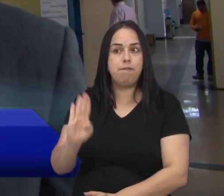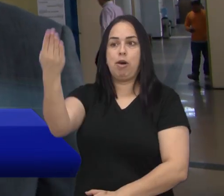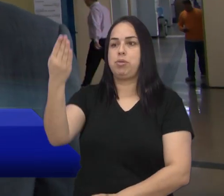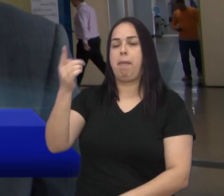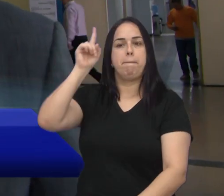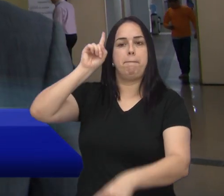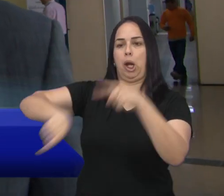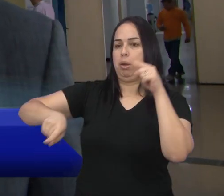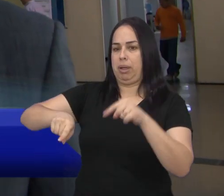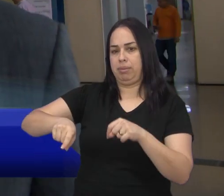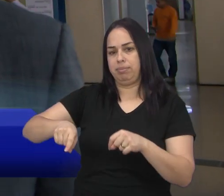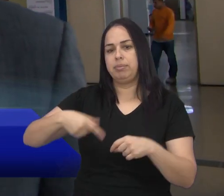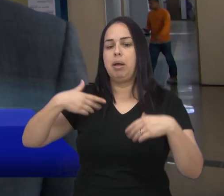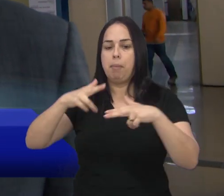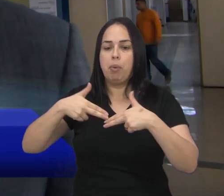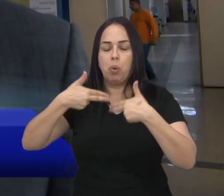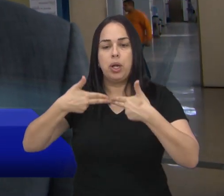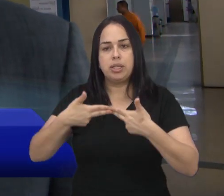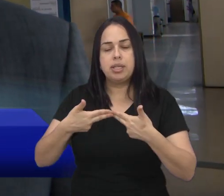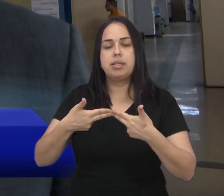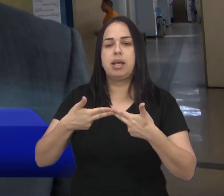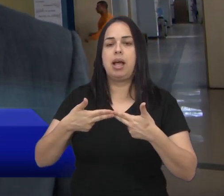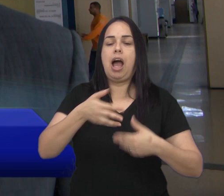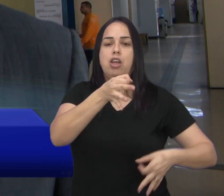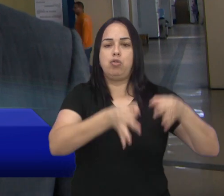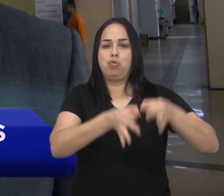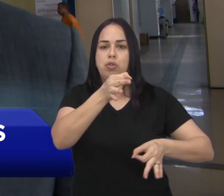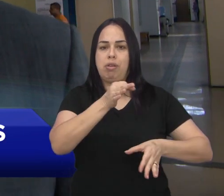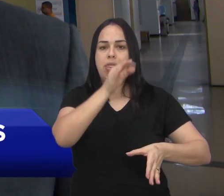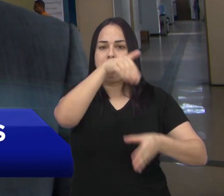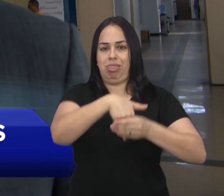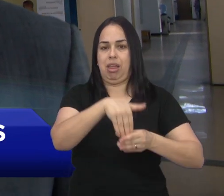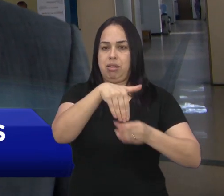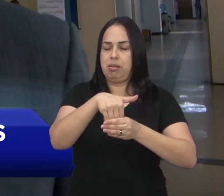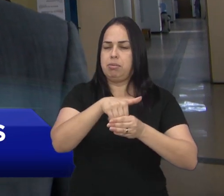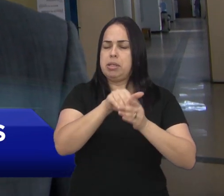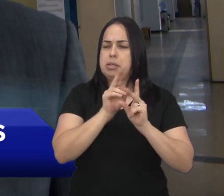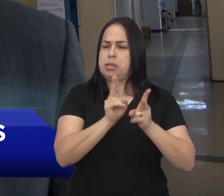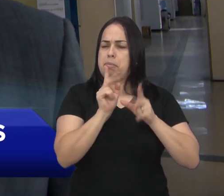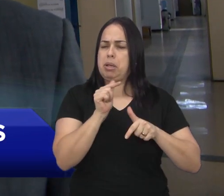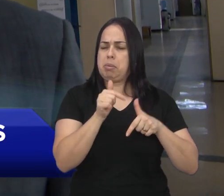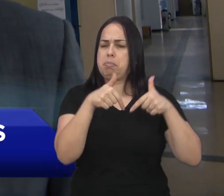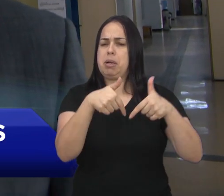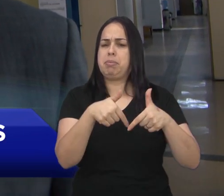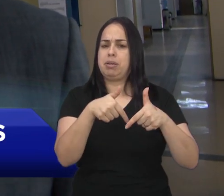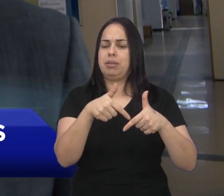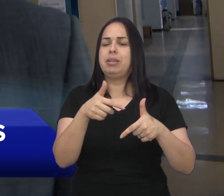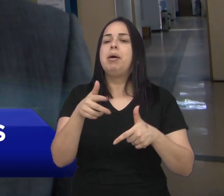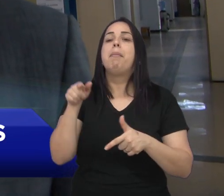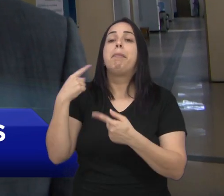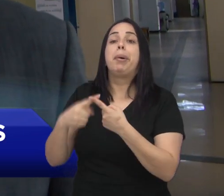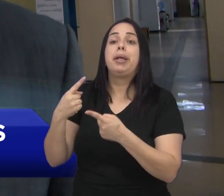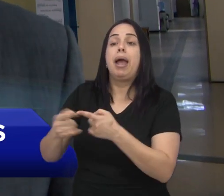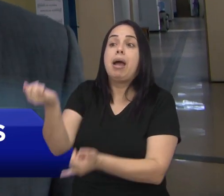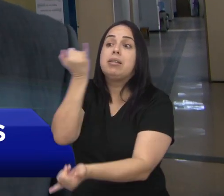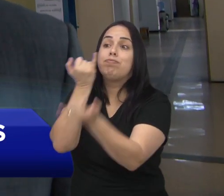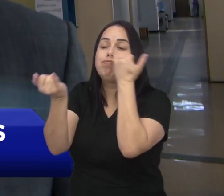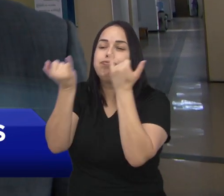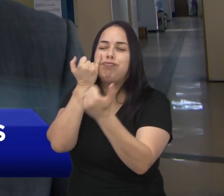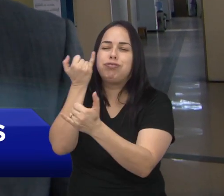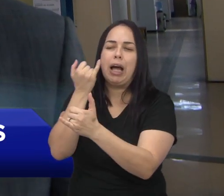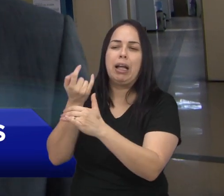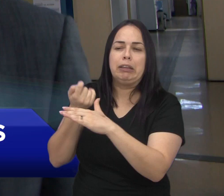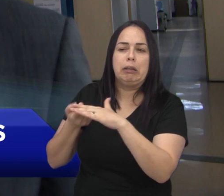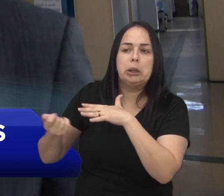notícias falsas, né? E por essa razão, a Justiça Eleitoral tem se esforçado, porque esse problema na